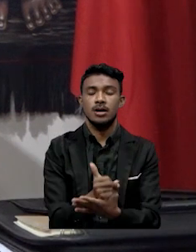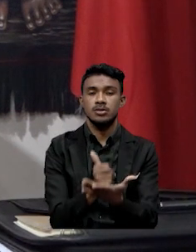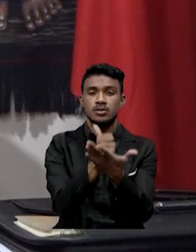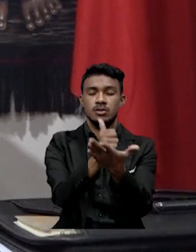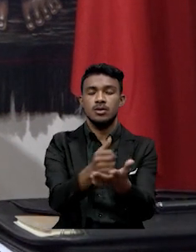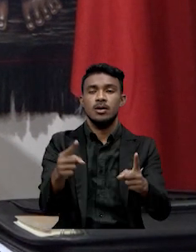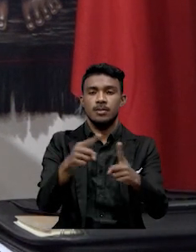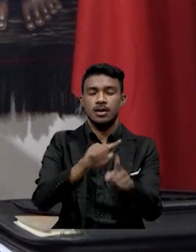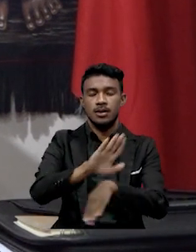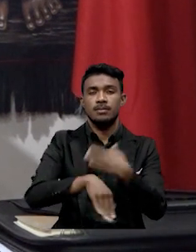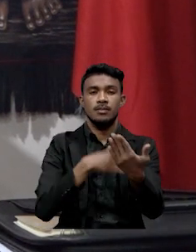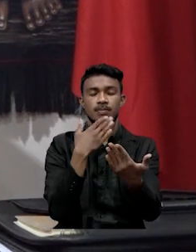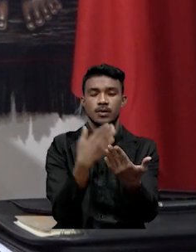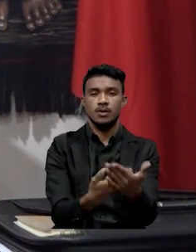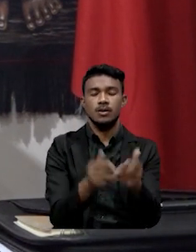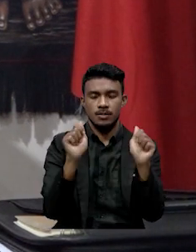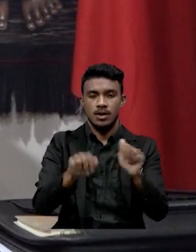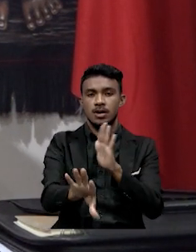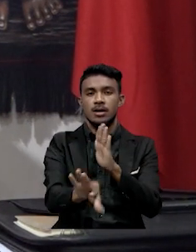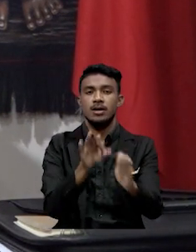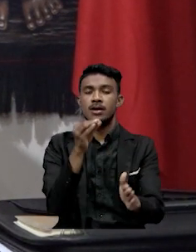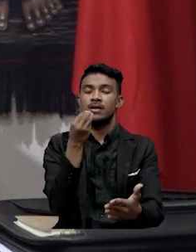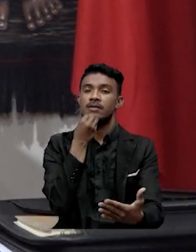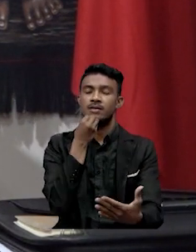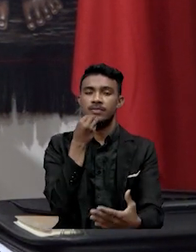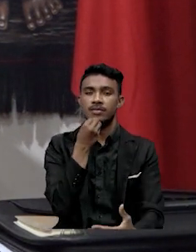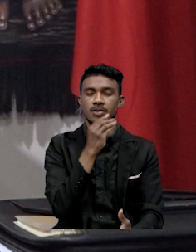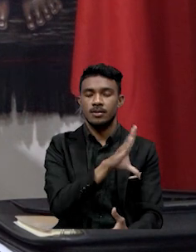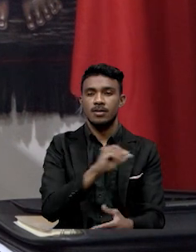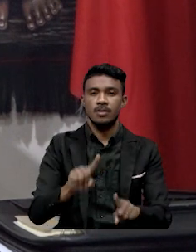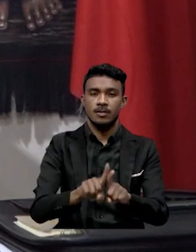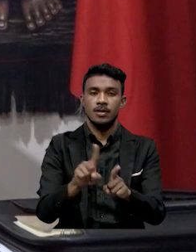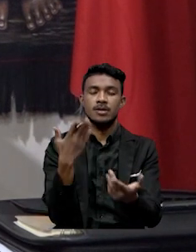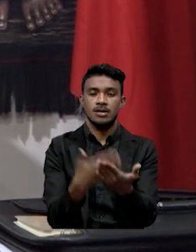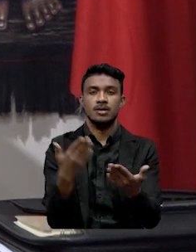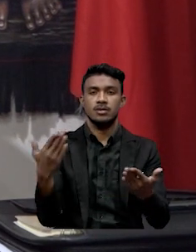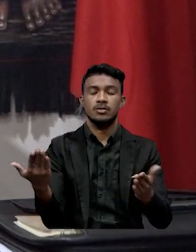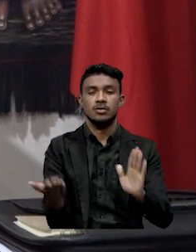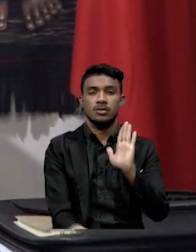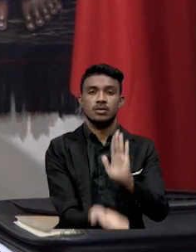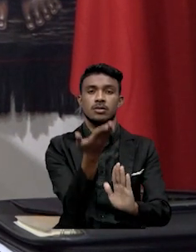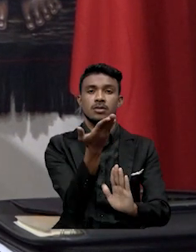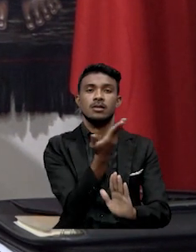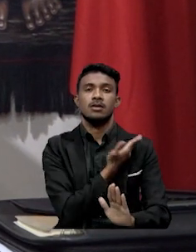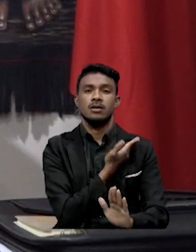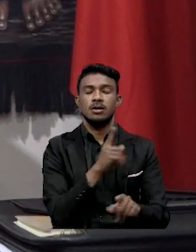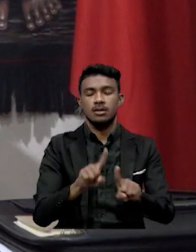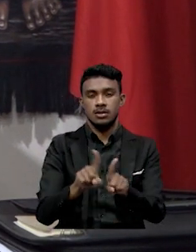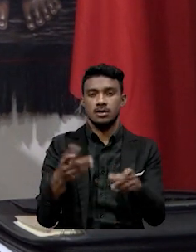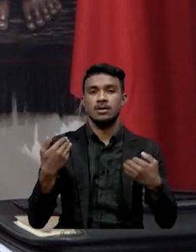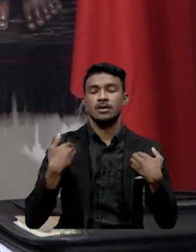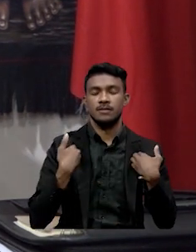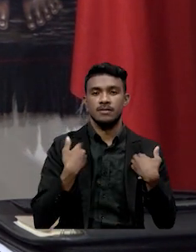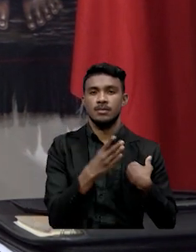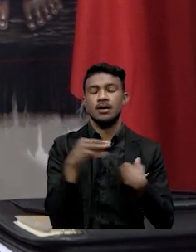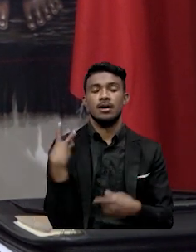bem, retando a Cesta Básica, mas essa sanfona automaticamente tem que sair. De certeza que sim, sai. E da inflação nem sem bolso. A